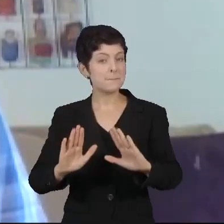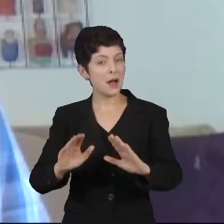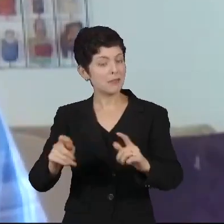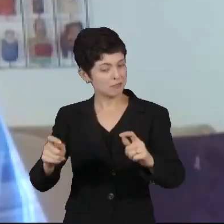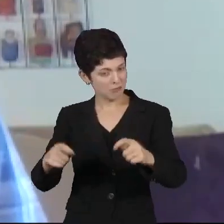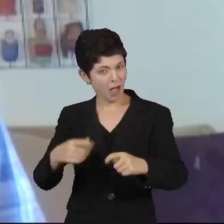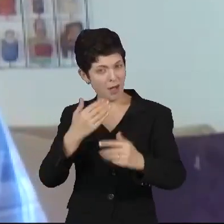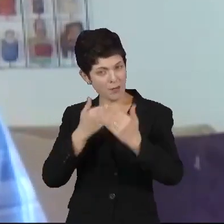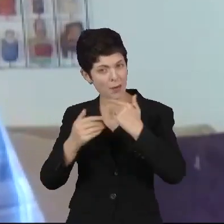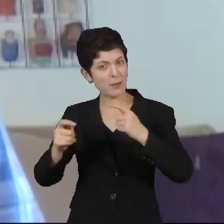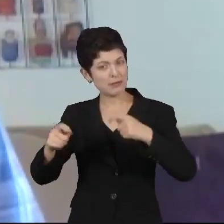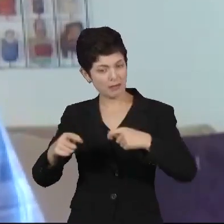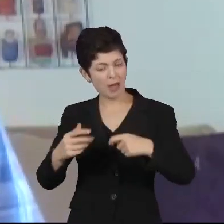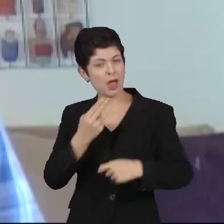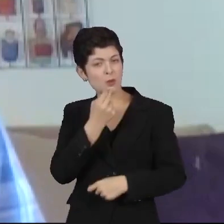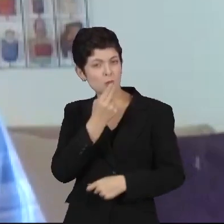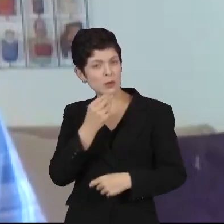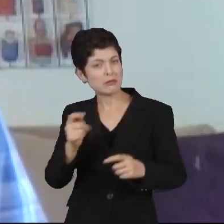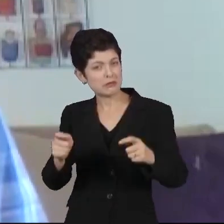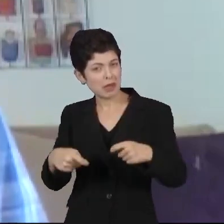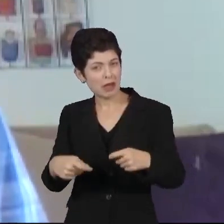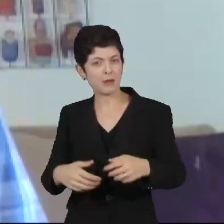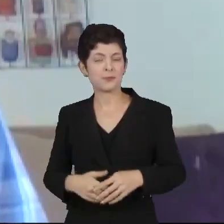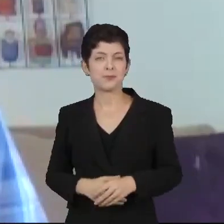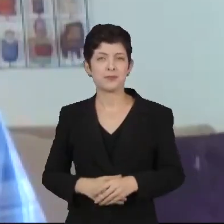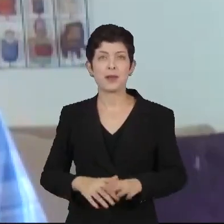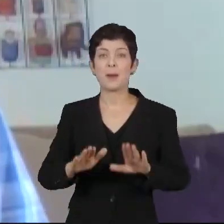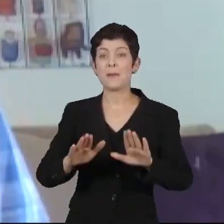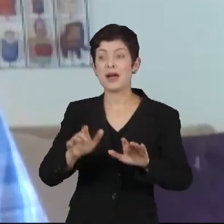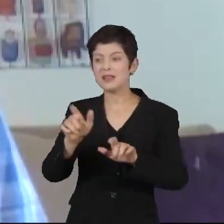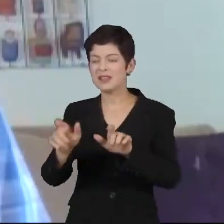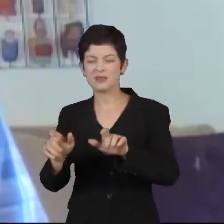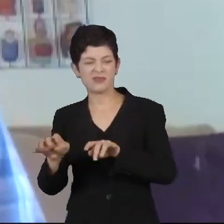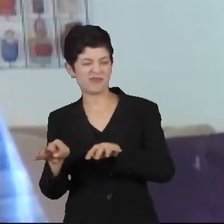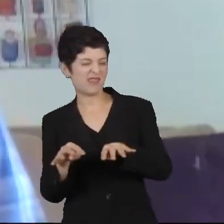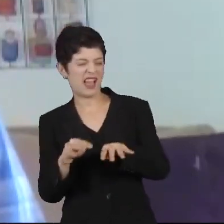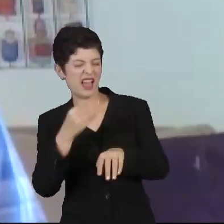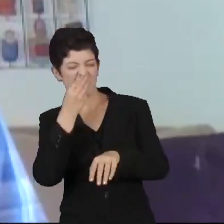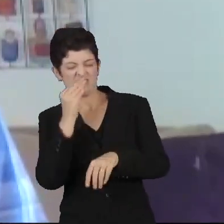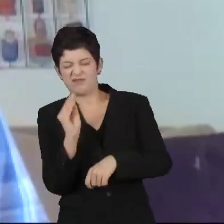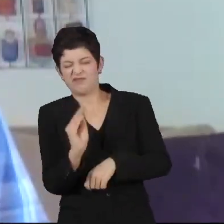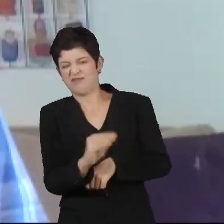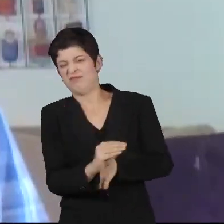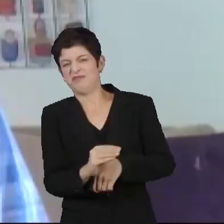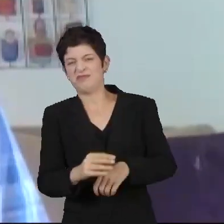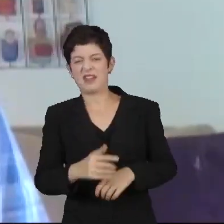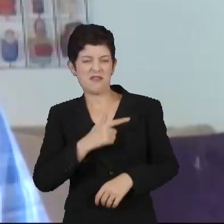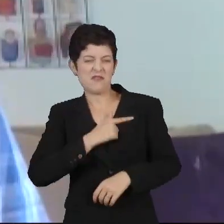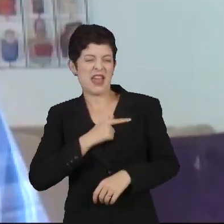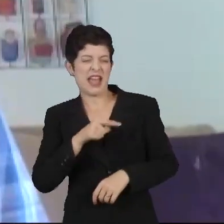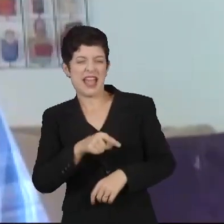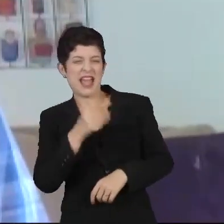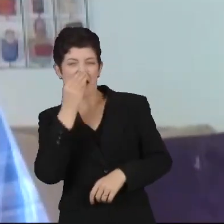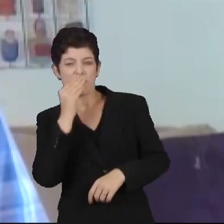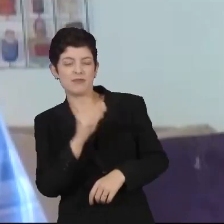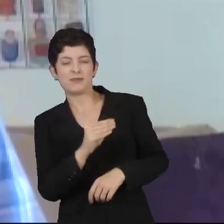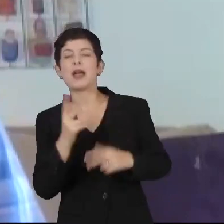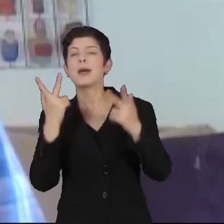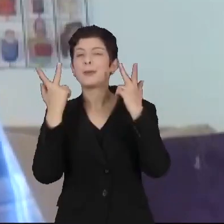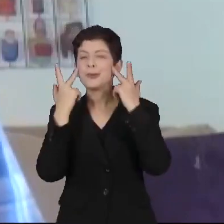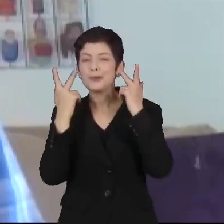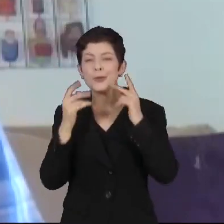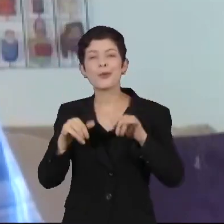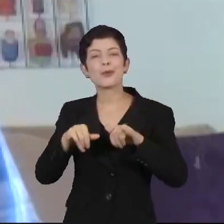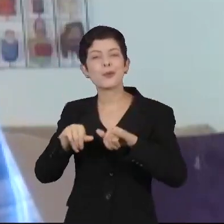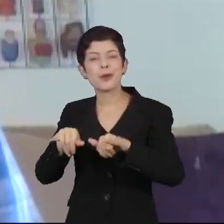ele continua tendo valor nutricional. E as pessoas descartam esse alimento. É muito comum no varejo,